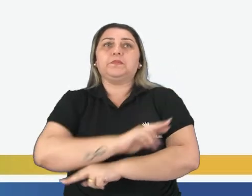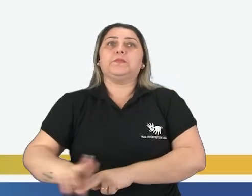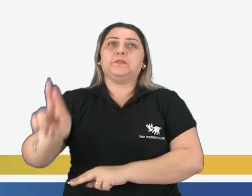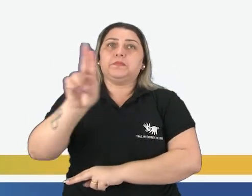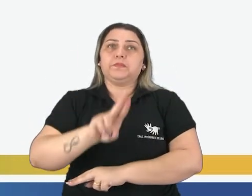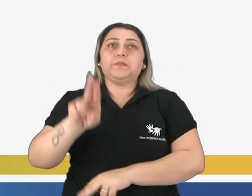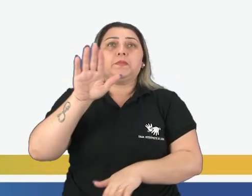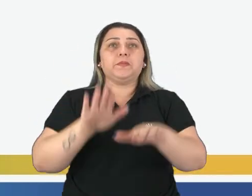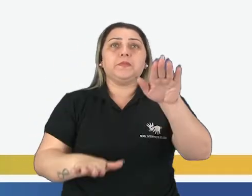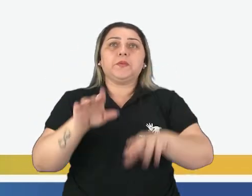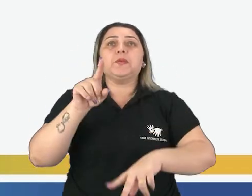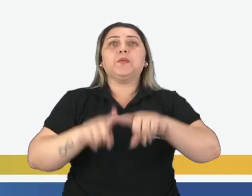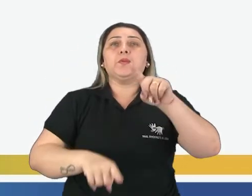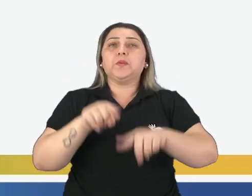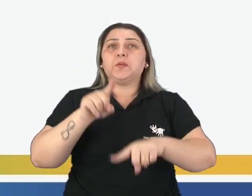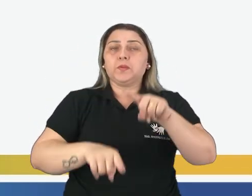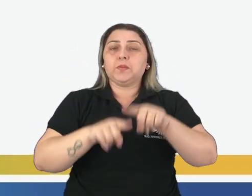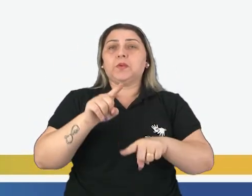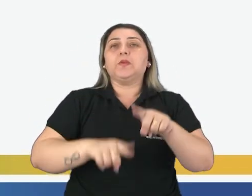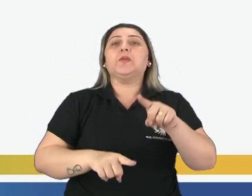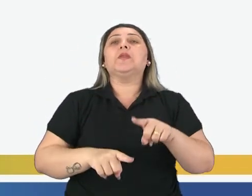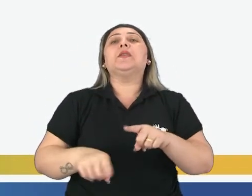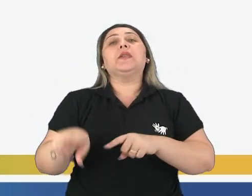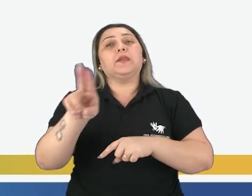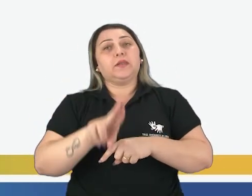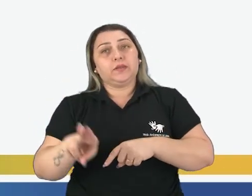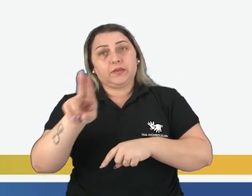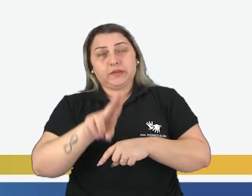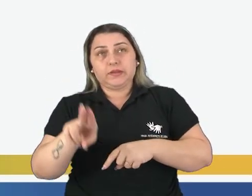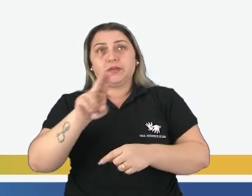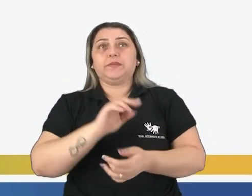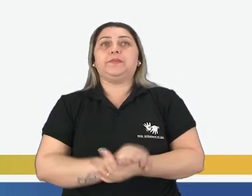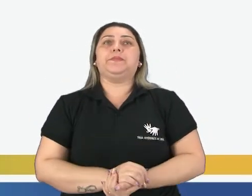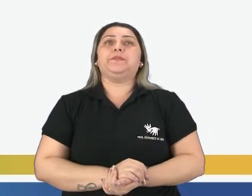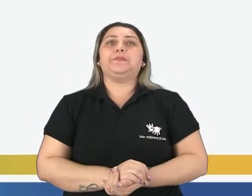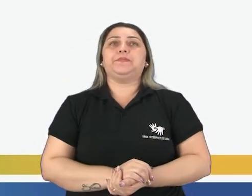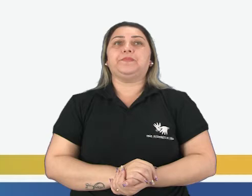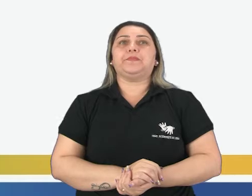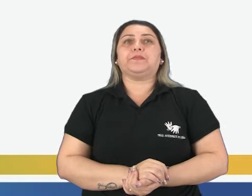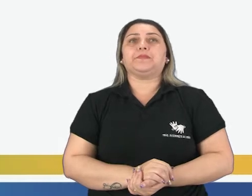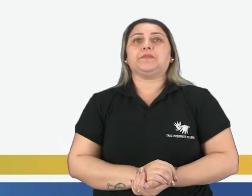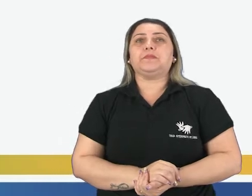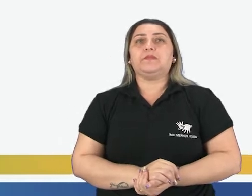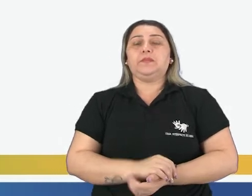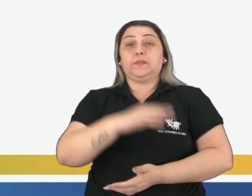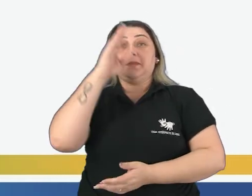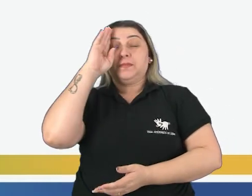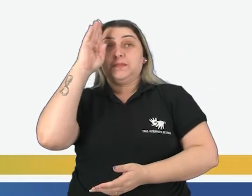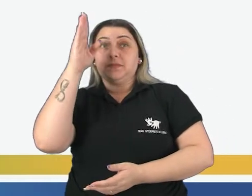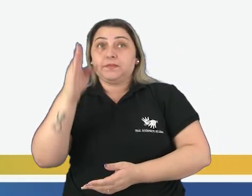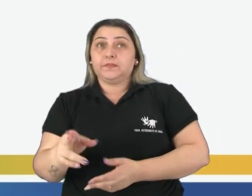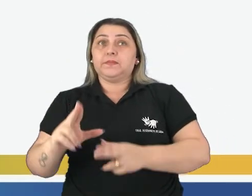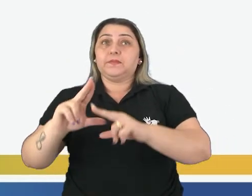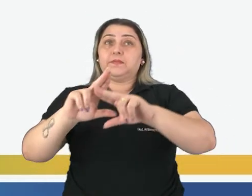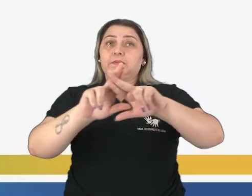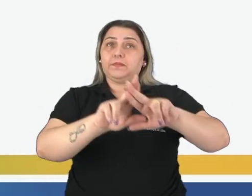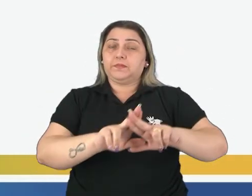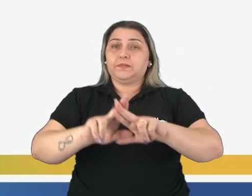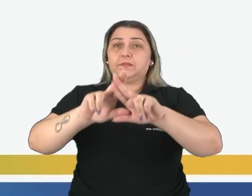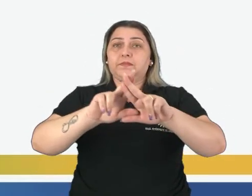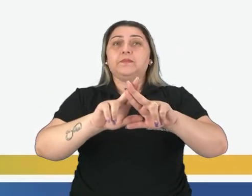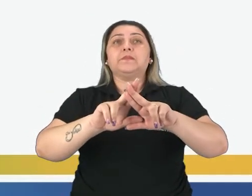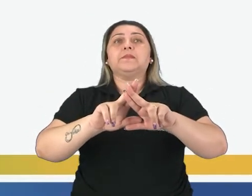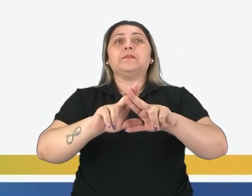e as técnicas utilizadas para isso dependem do produto que será usado no processo. Os principais tipos